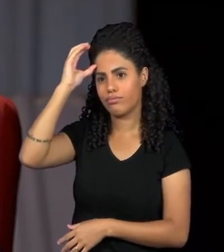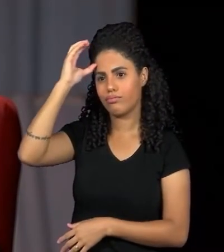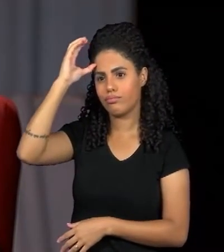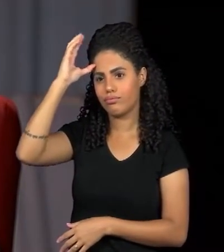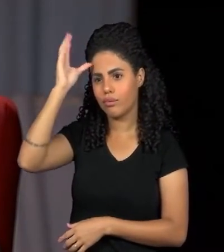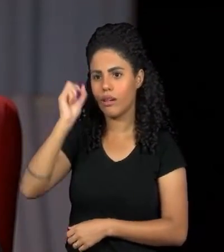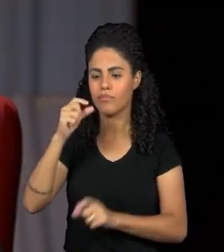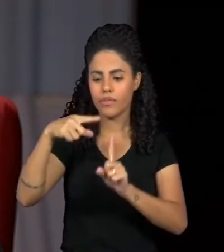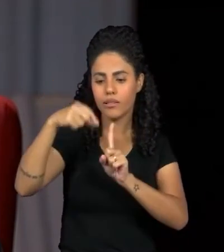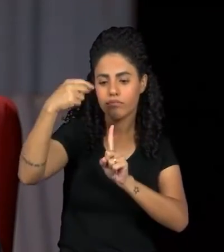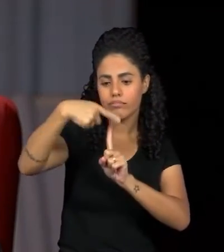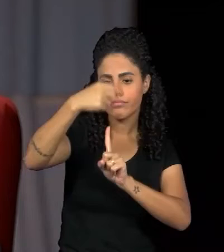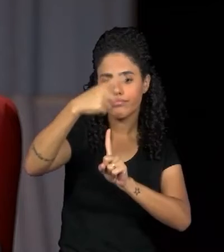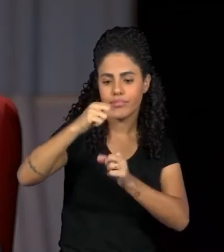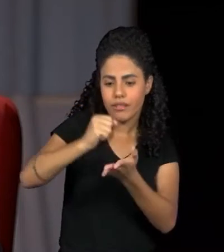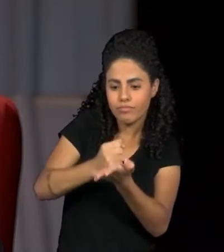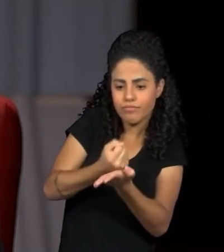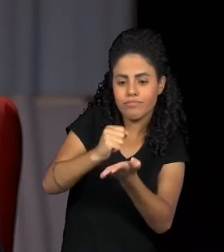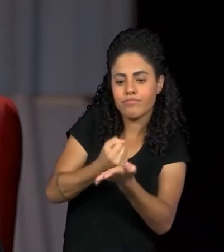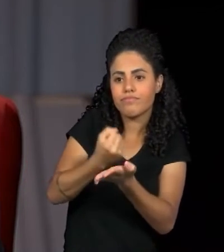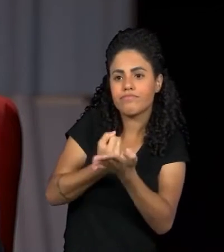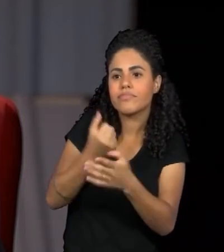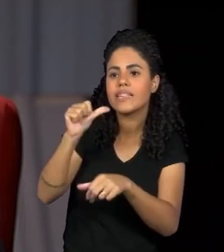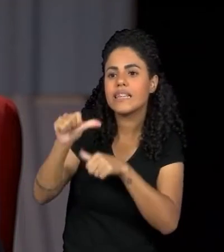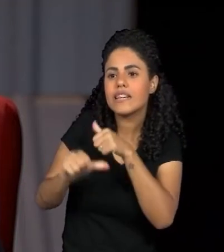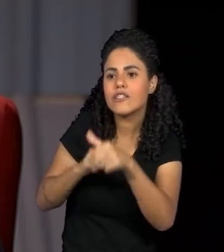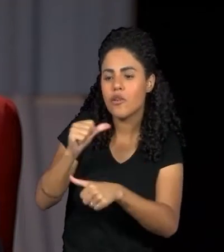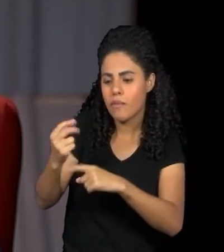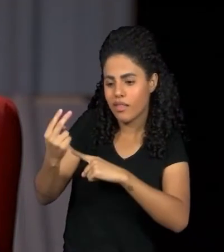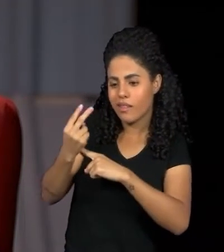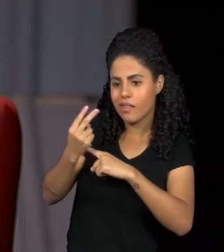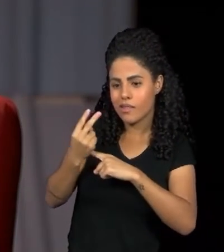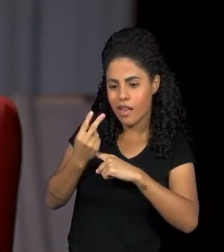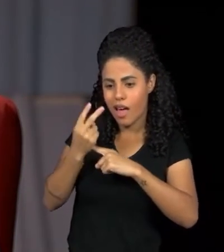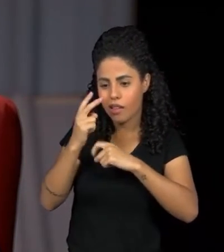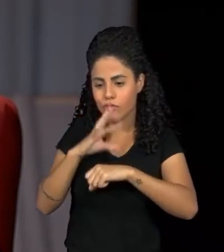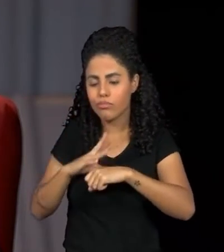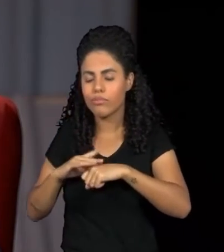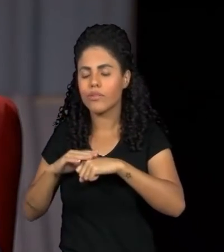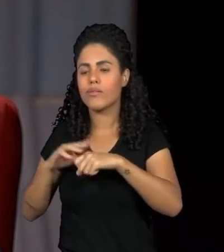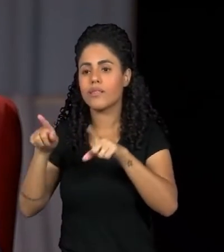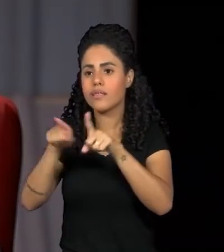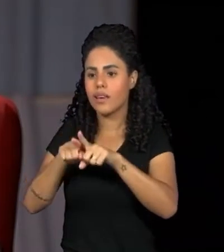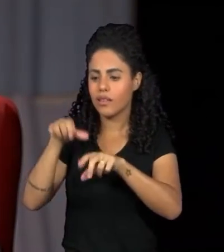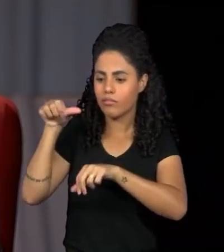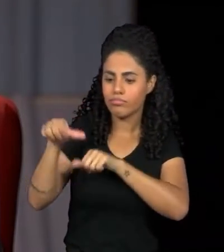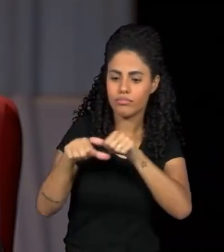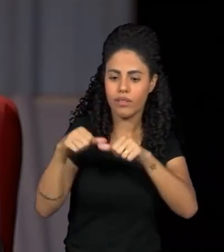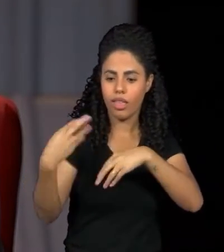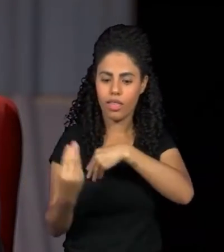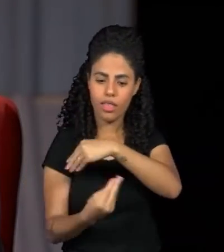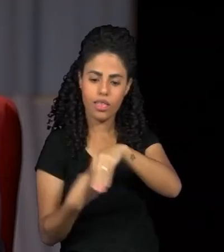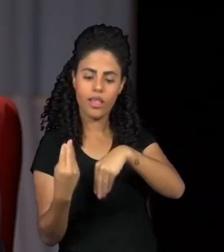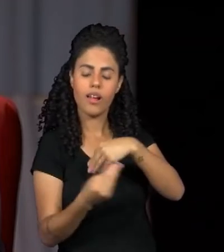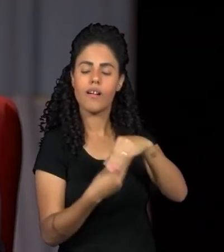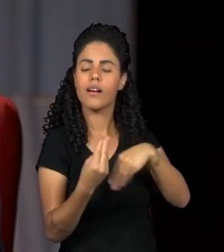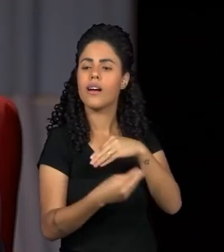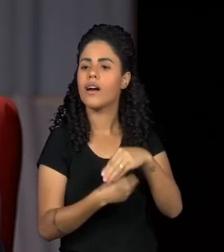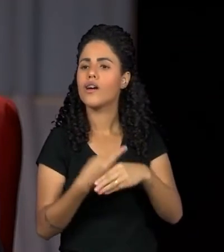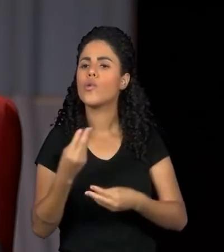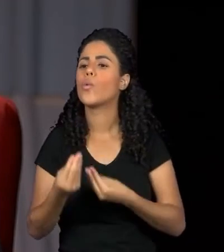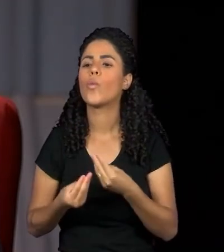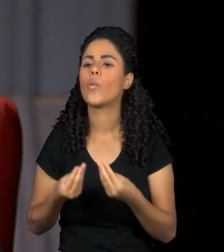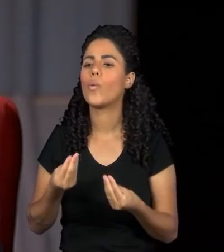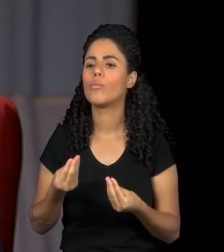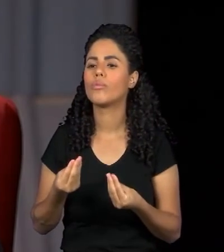conhecimento do transcendental ou seja eh Ali há uma mistura com aquilo que é que de alguma